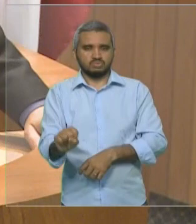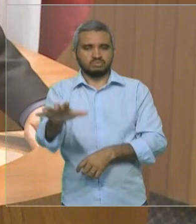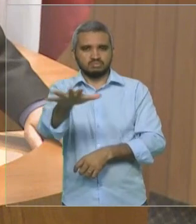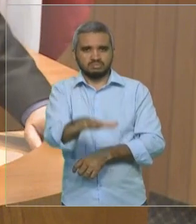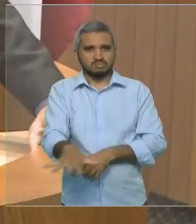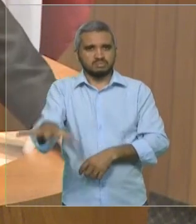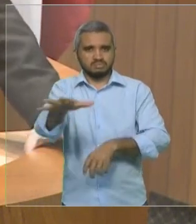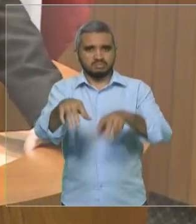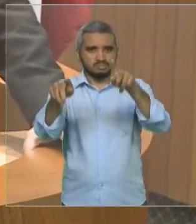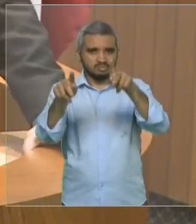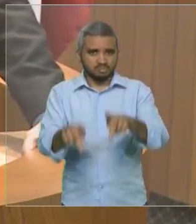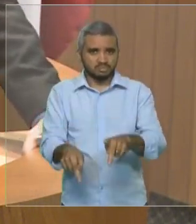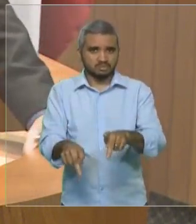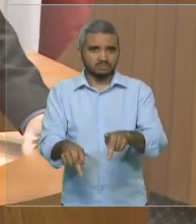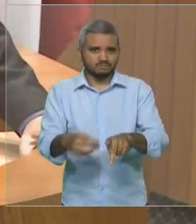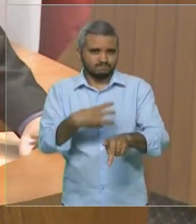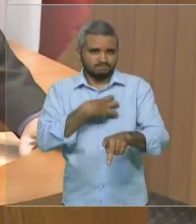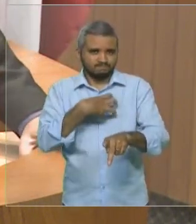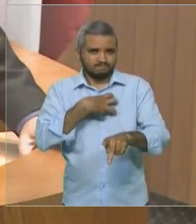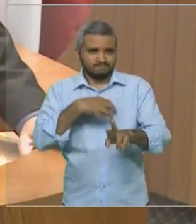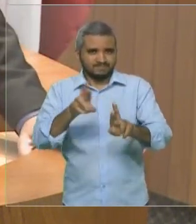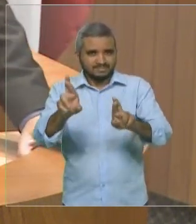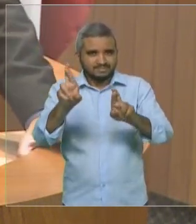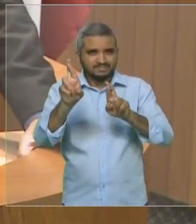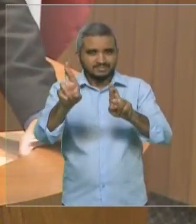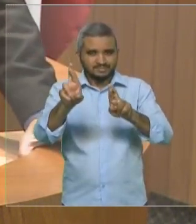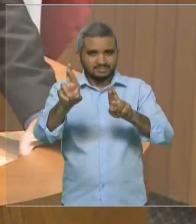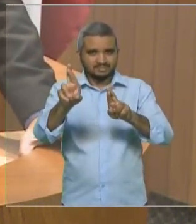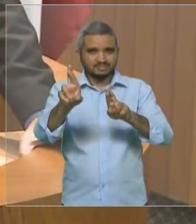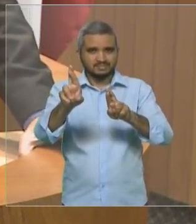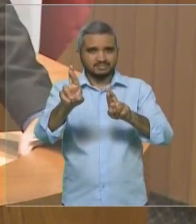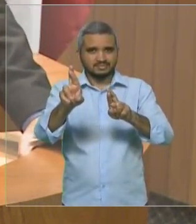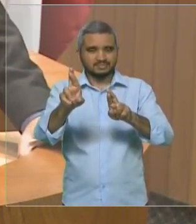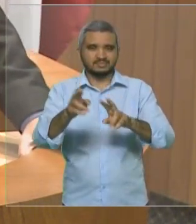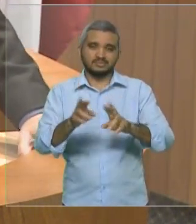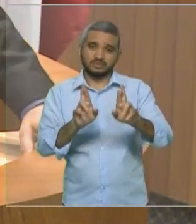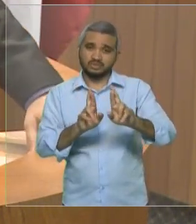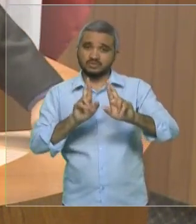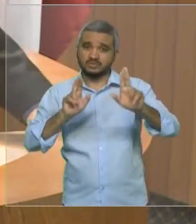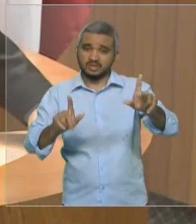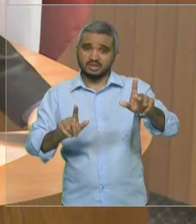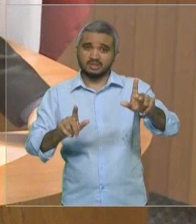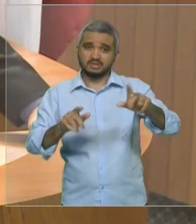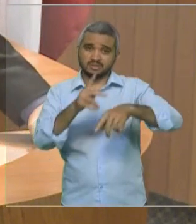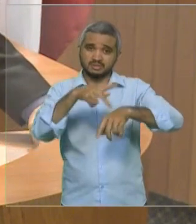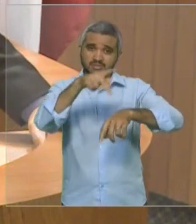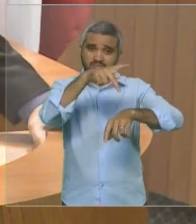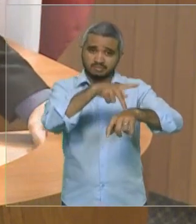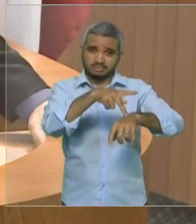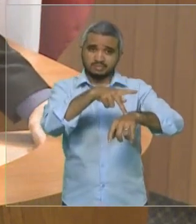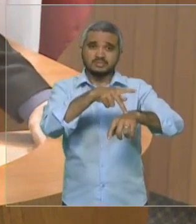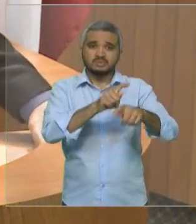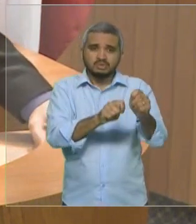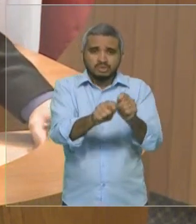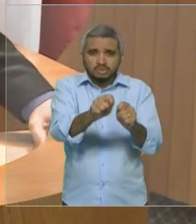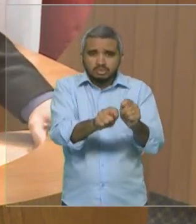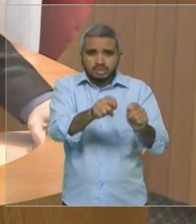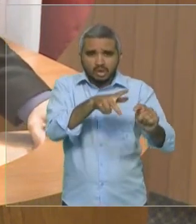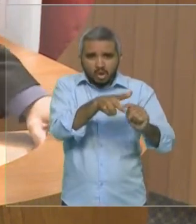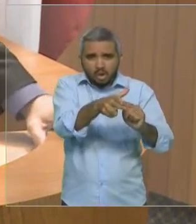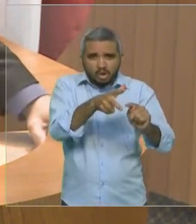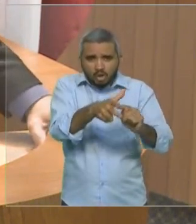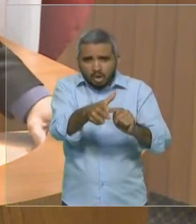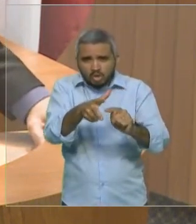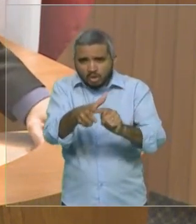população. Traz uma esperança na contramão do que vemos hoje no Brasil, de cortes, de contingenciamento,